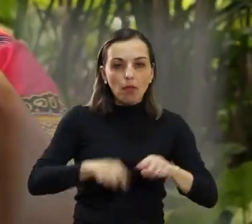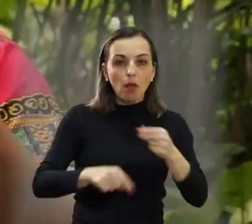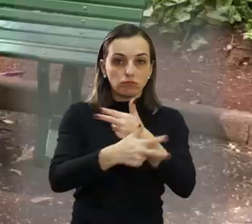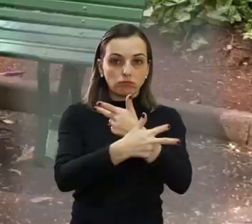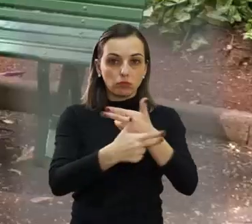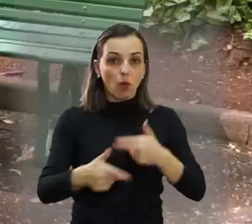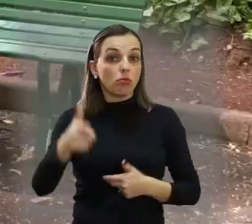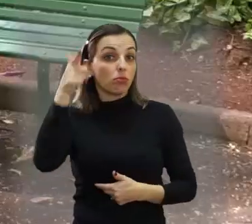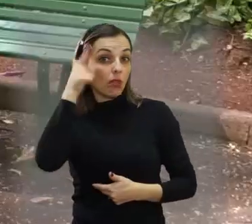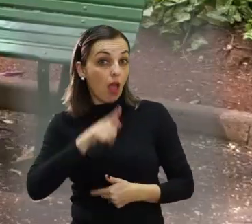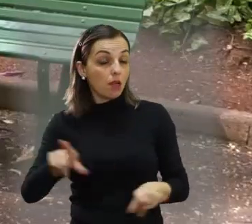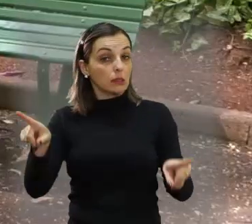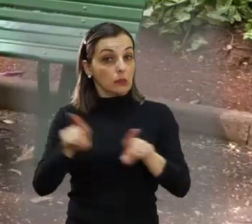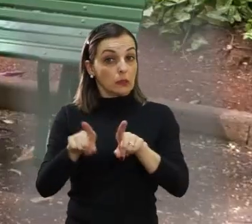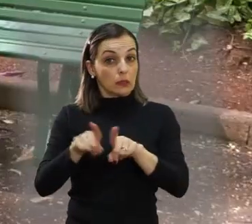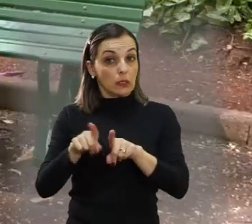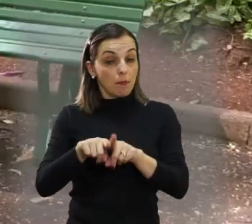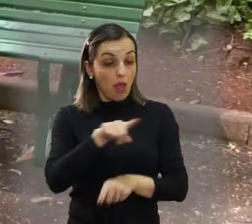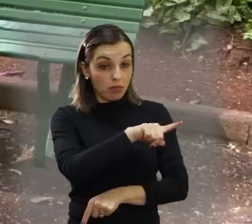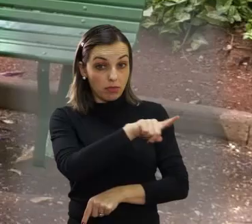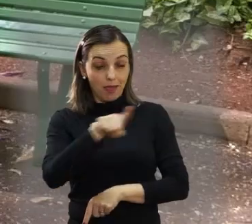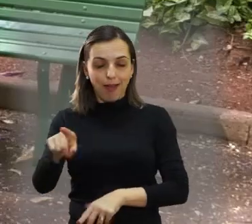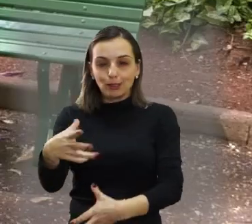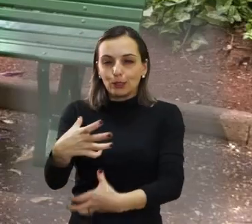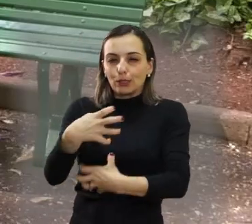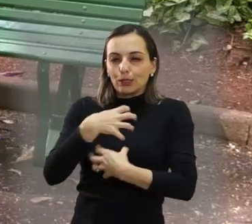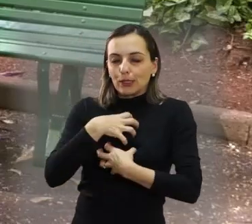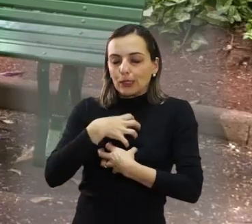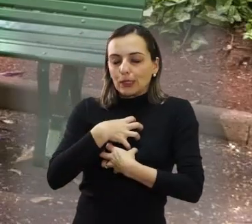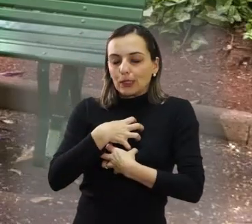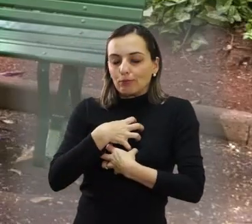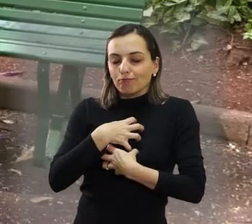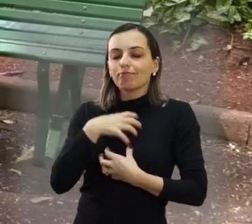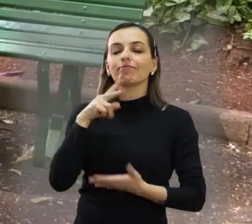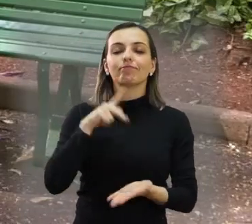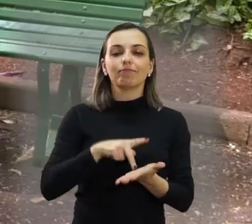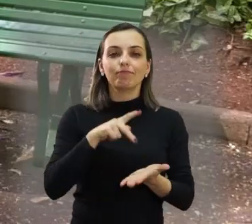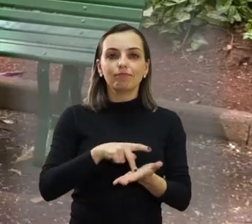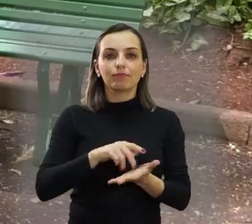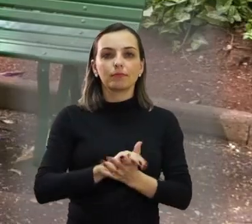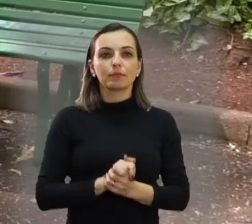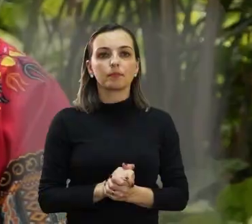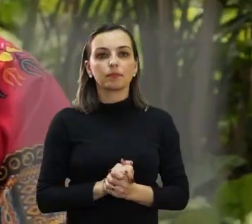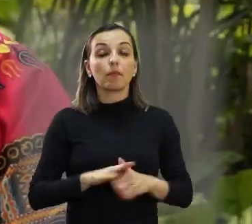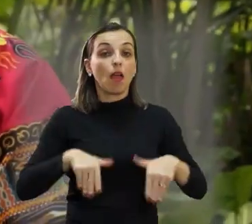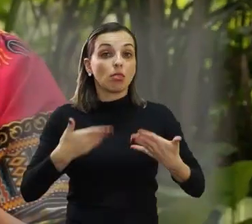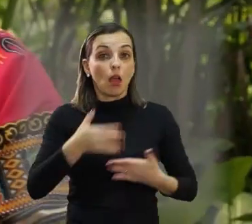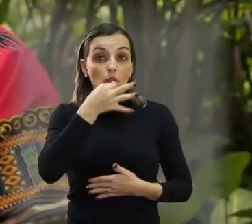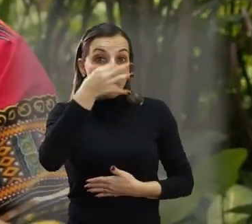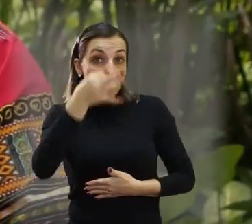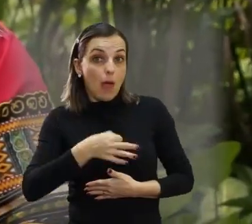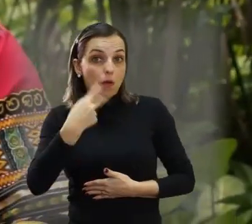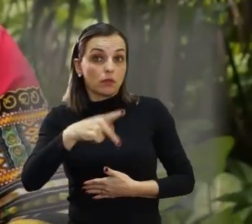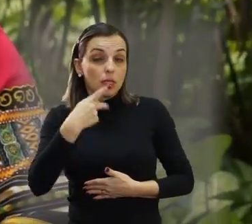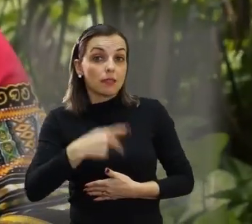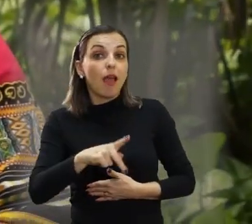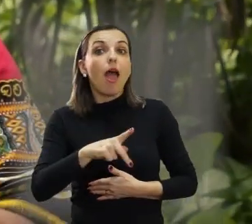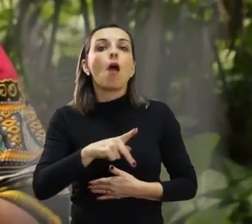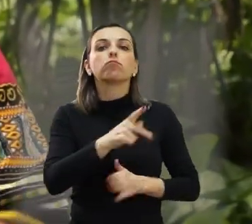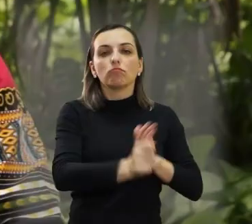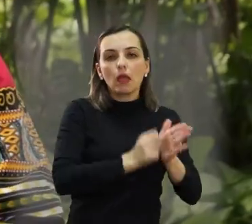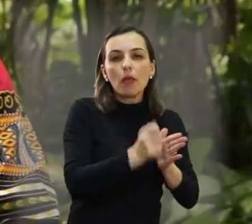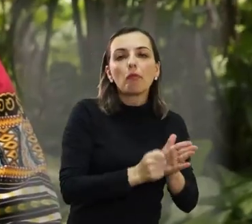para conseguir trabalhar, para ter material e para conseguir sensibilizar. Então eu acredito que ainda falta um pouco